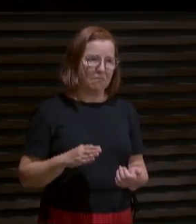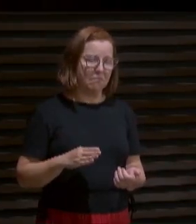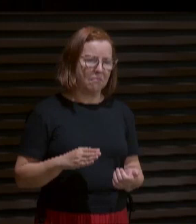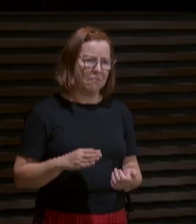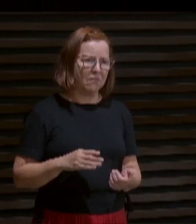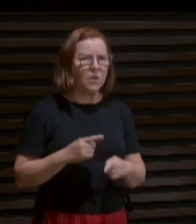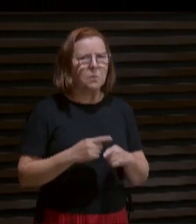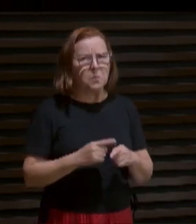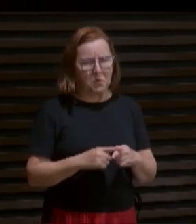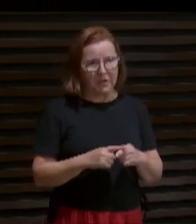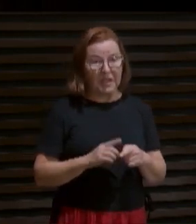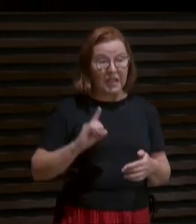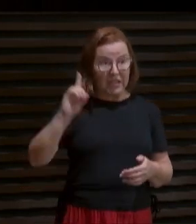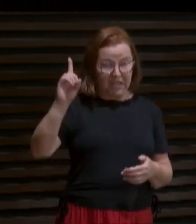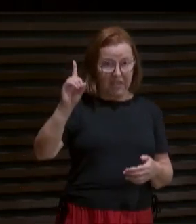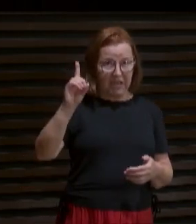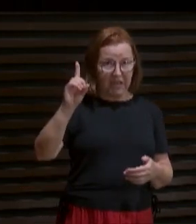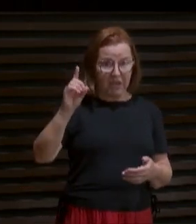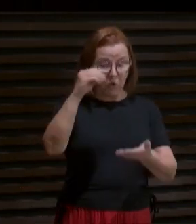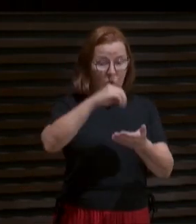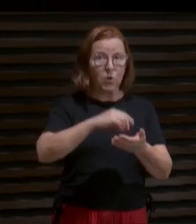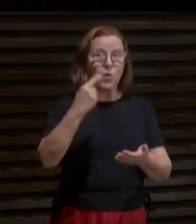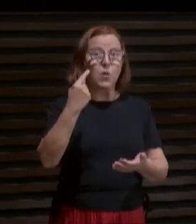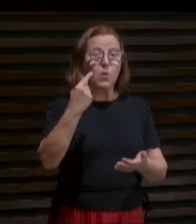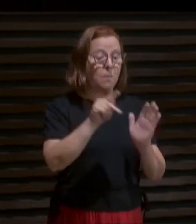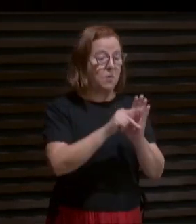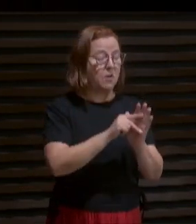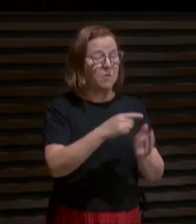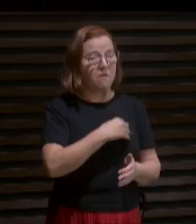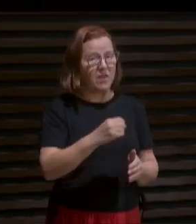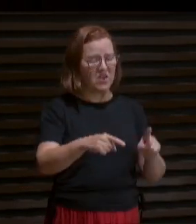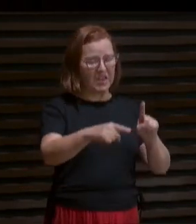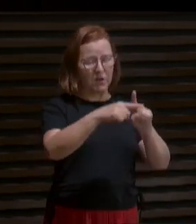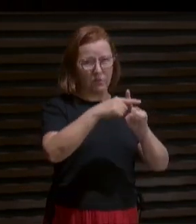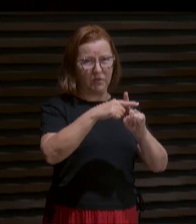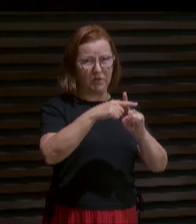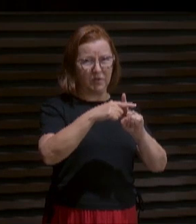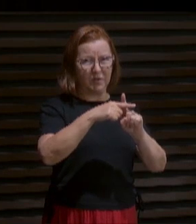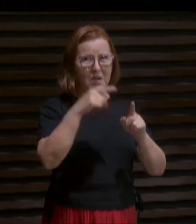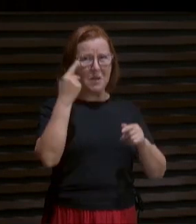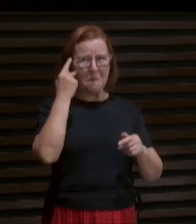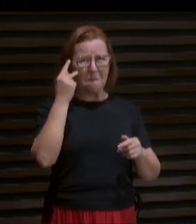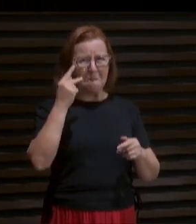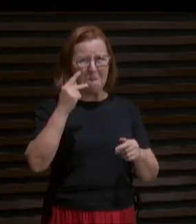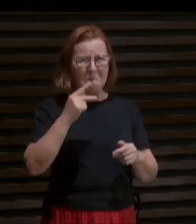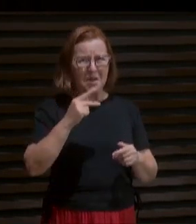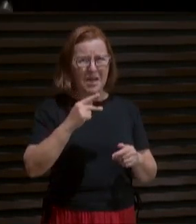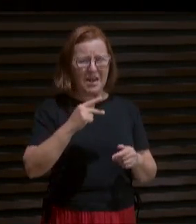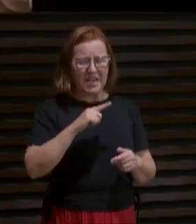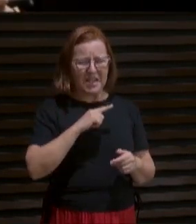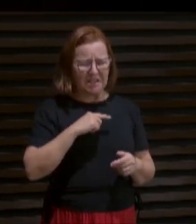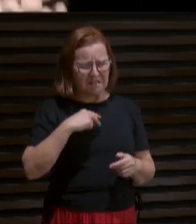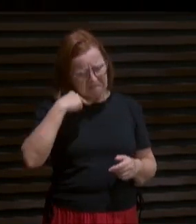Porque ele colocou o seu filho numa cruz para ser um vexame, o vitupério, ele